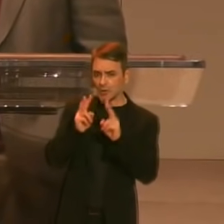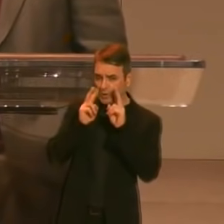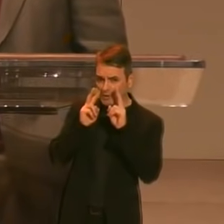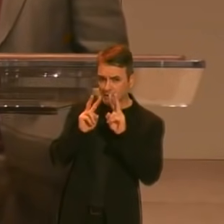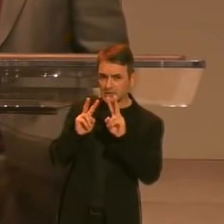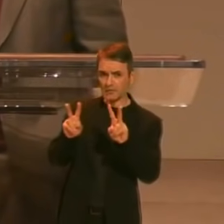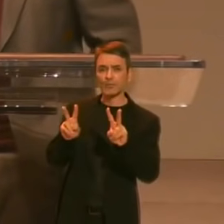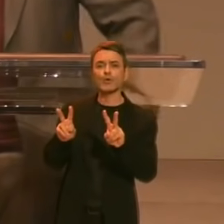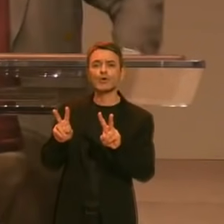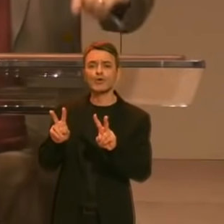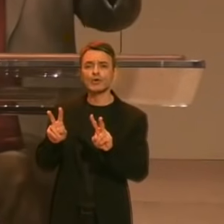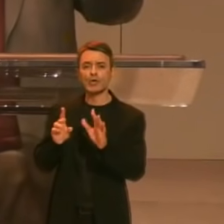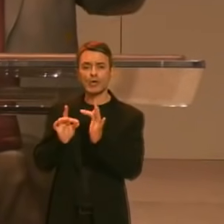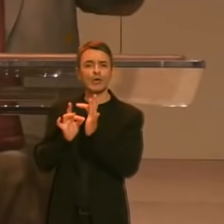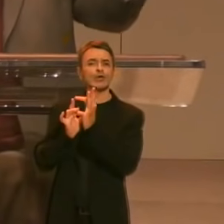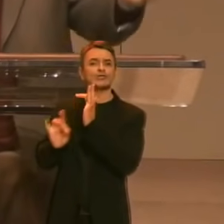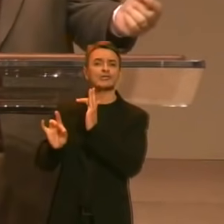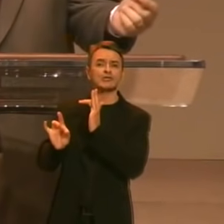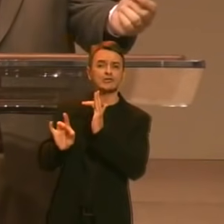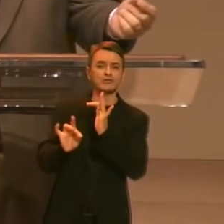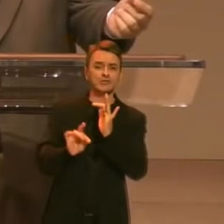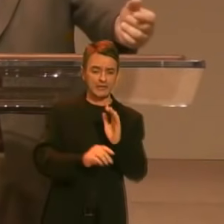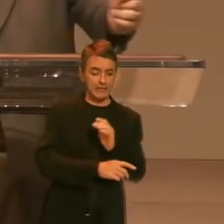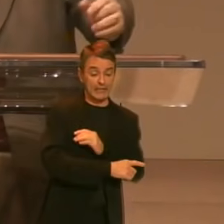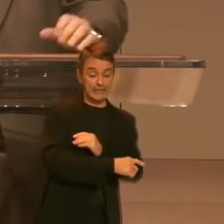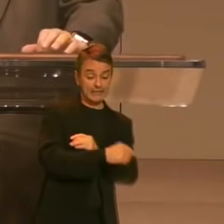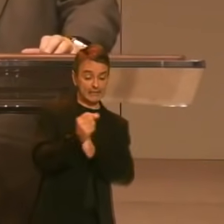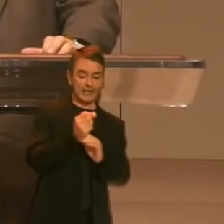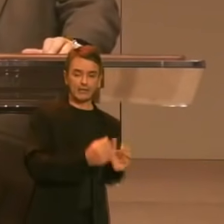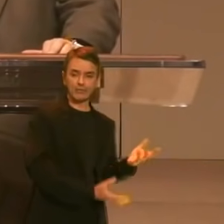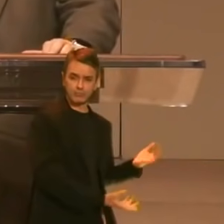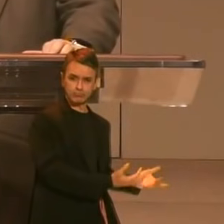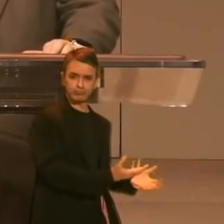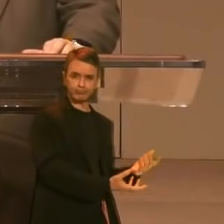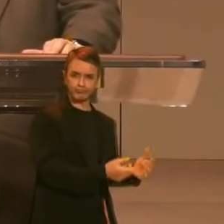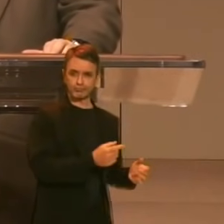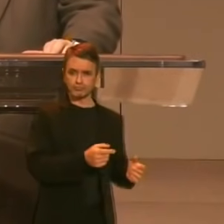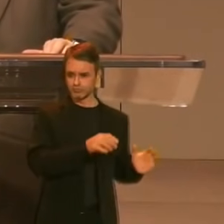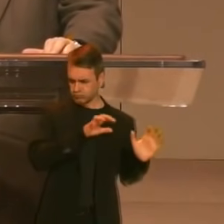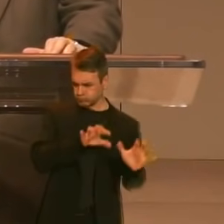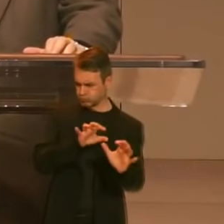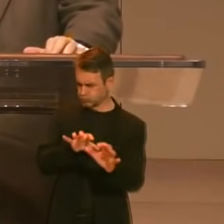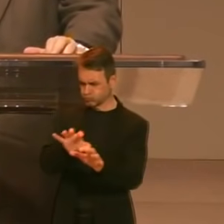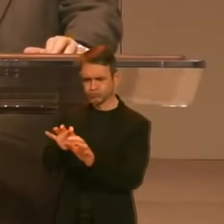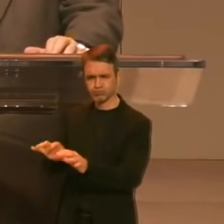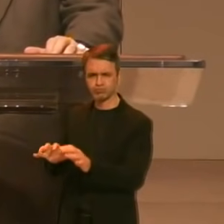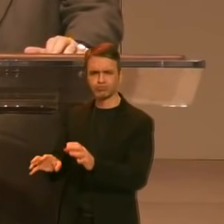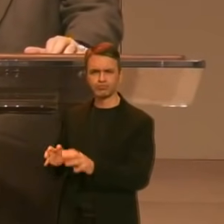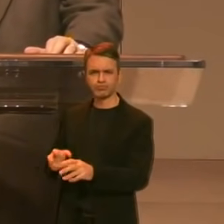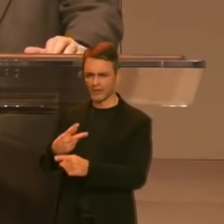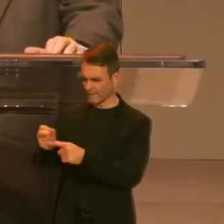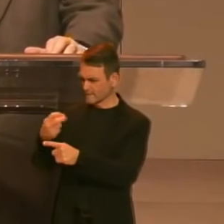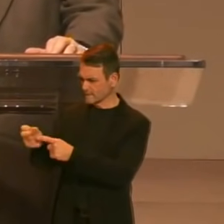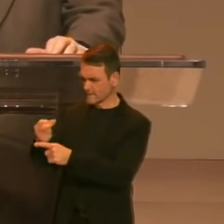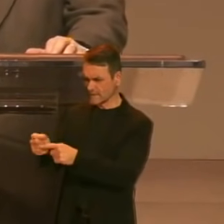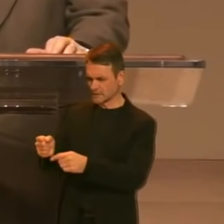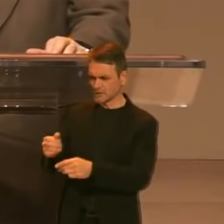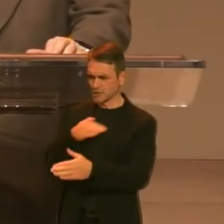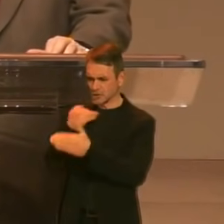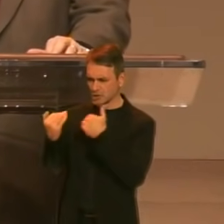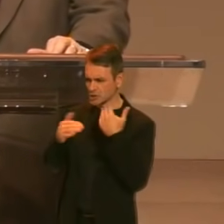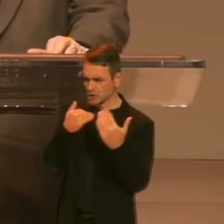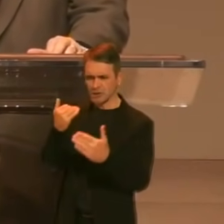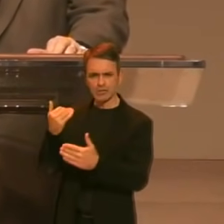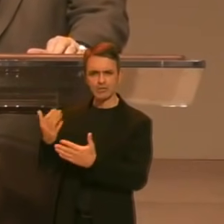a besta que vem do abismo os atacará, irá vencê-los e matá-los.